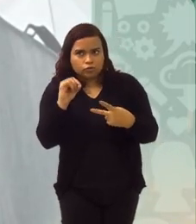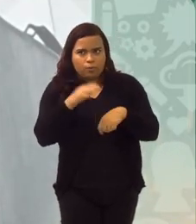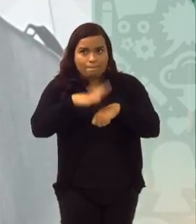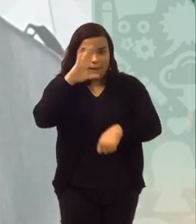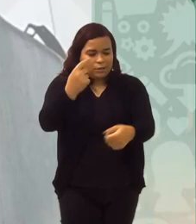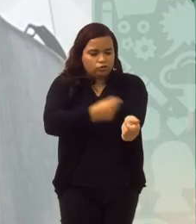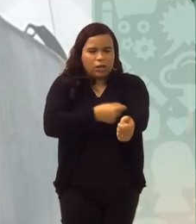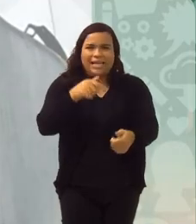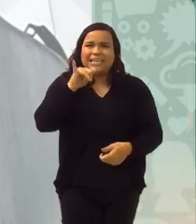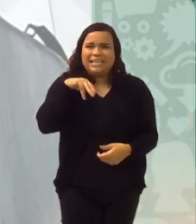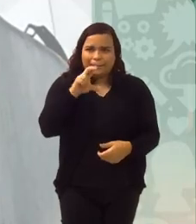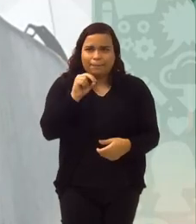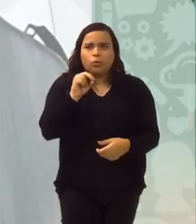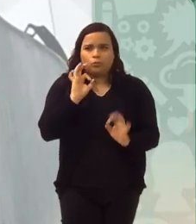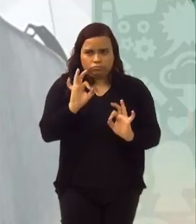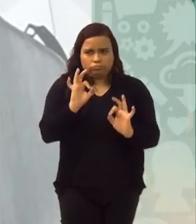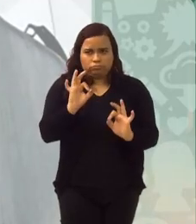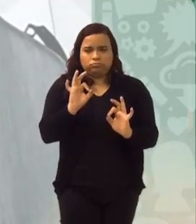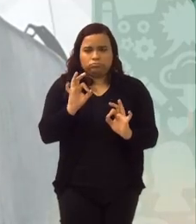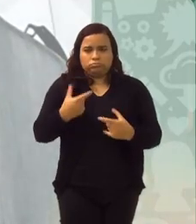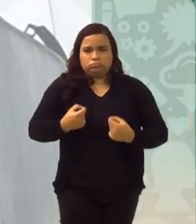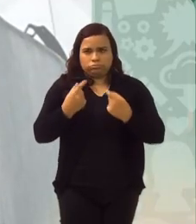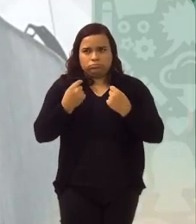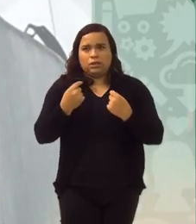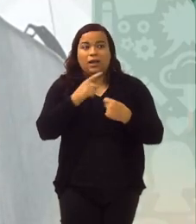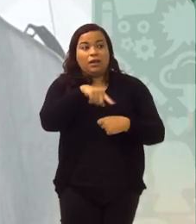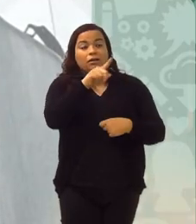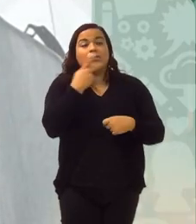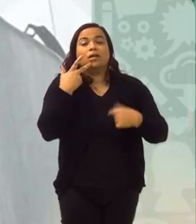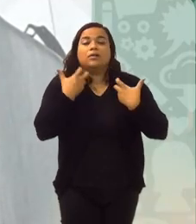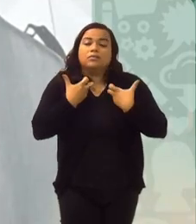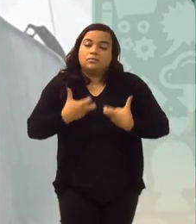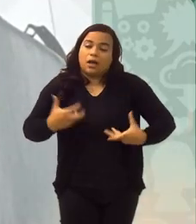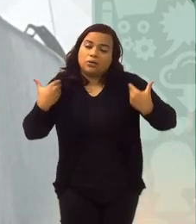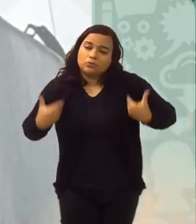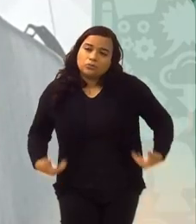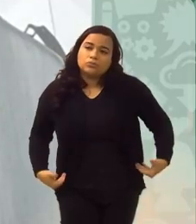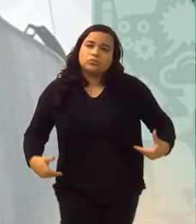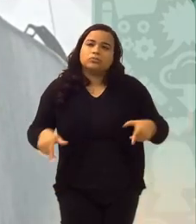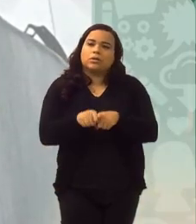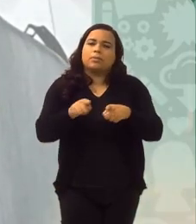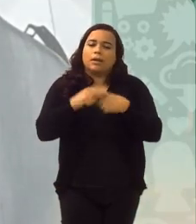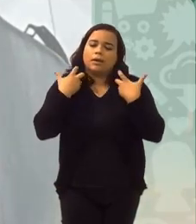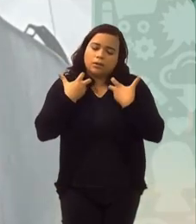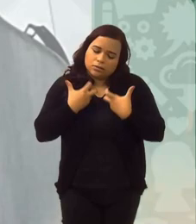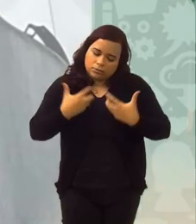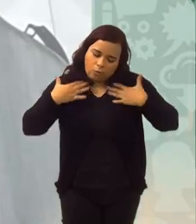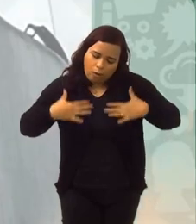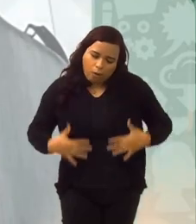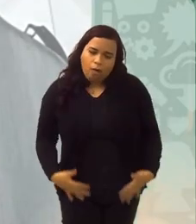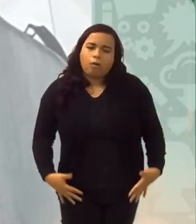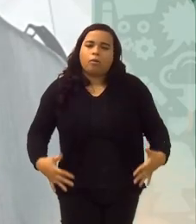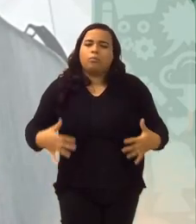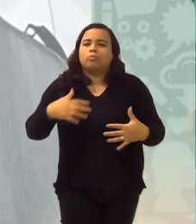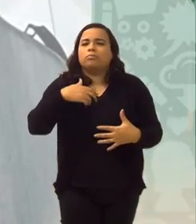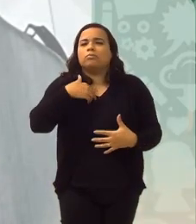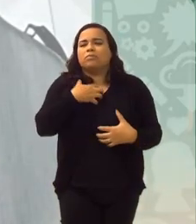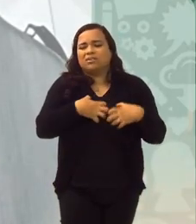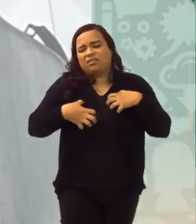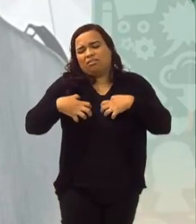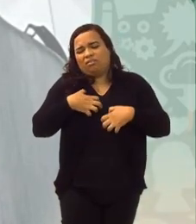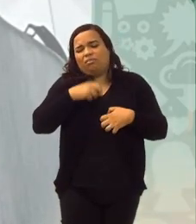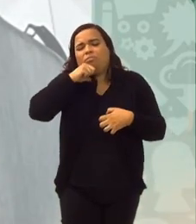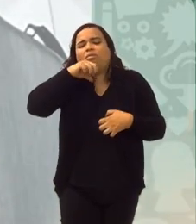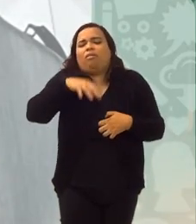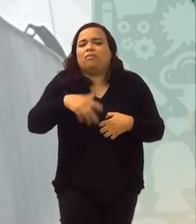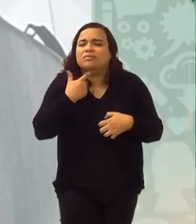Quimioterapia, por exemplo, radioterapia, mais a quimio, né? Que chegam com fadiga muscular, com cansaço